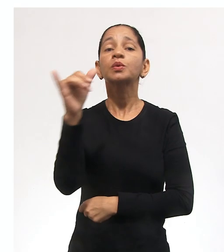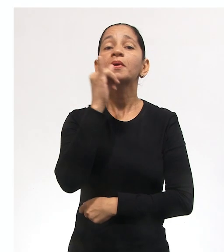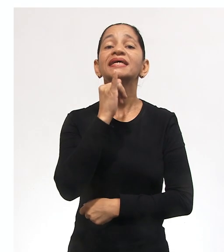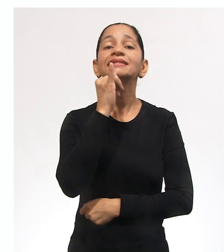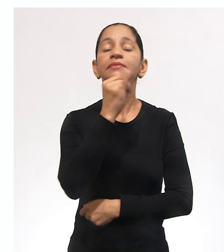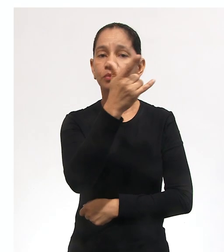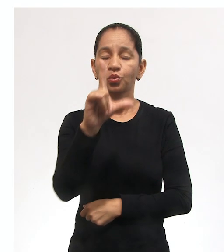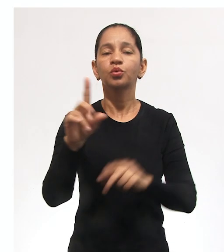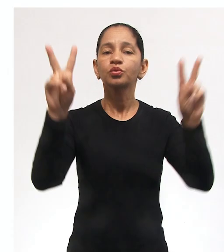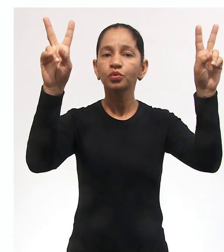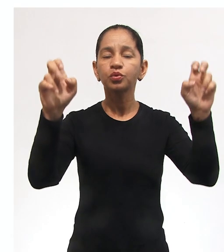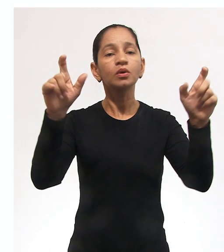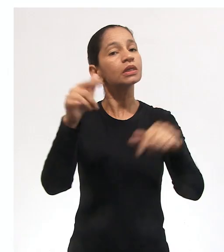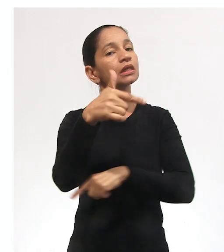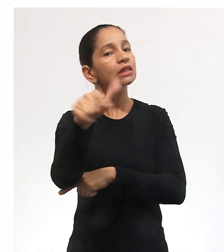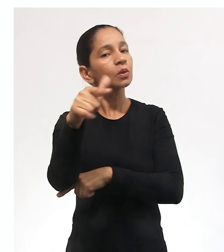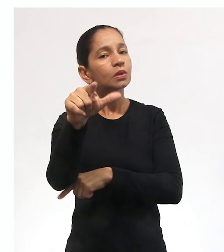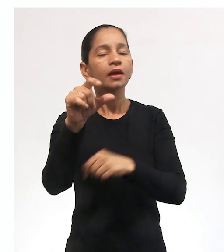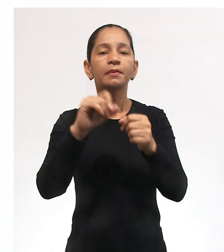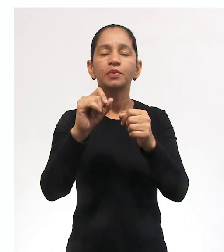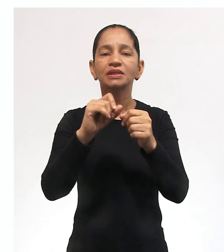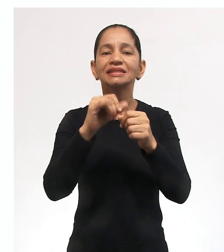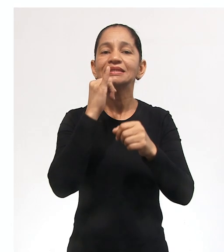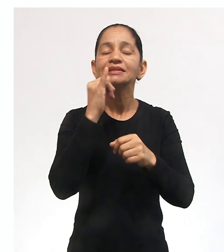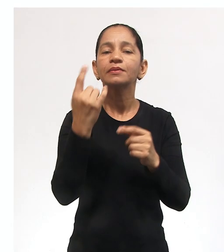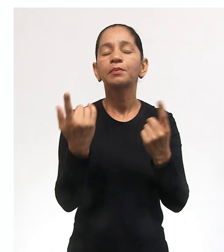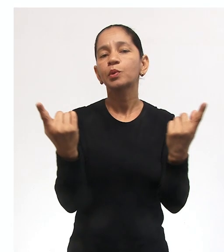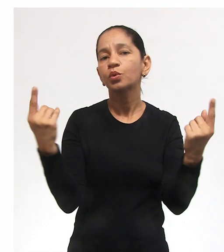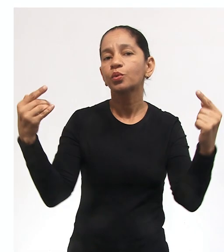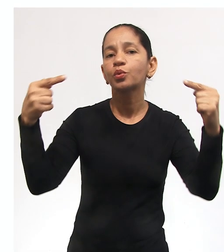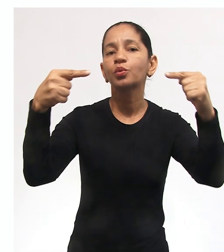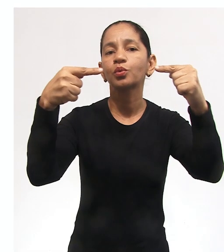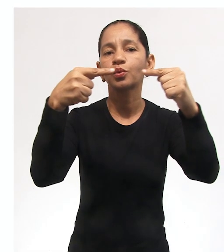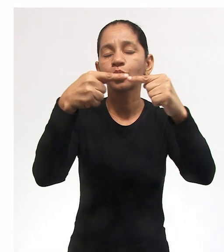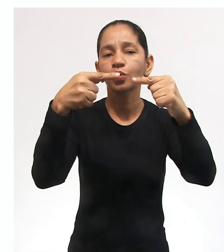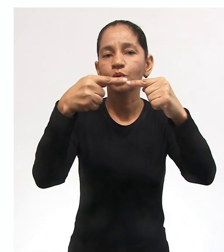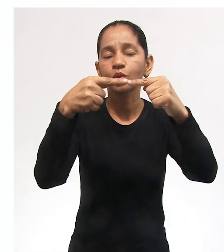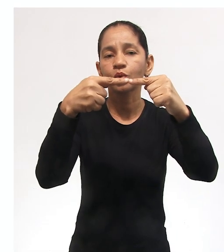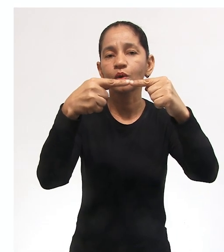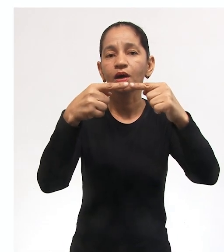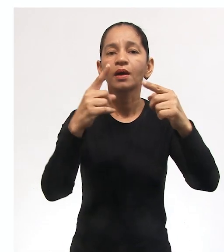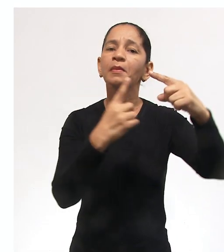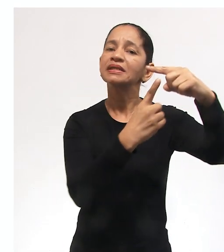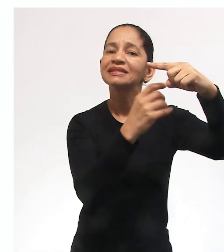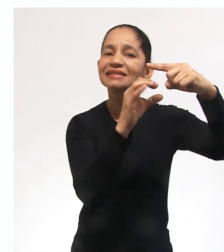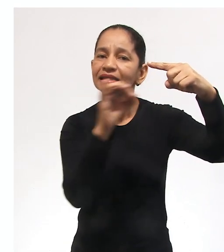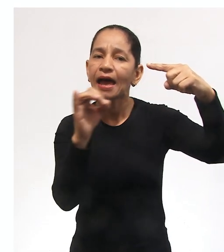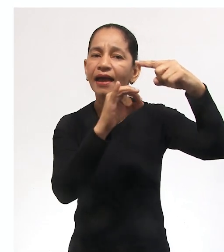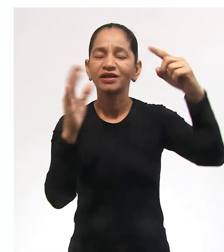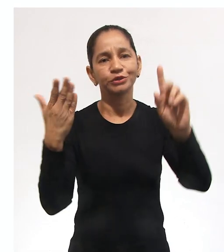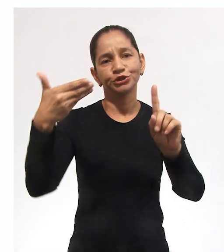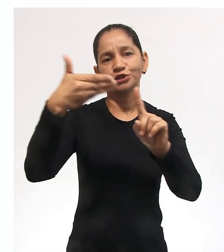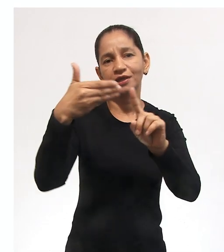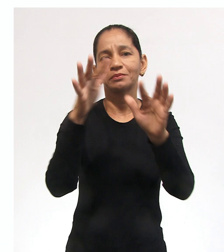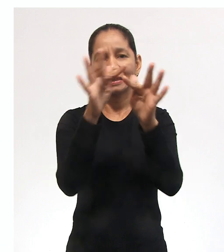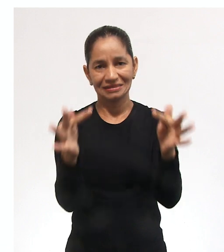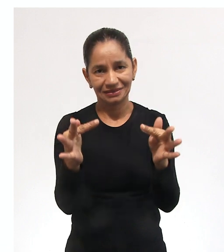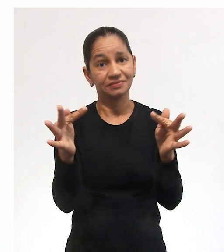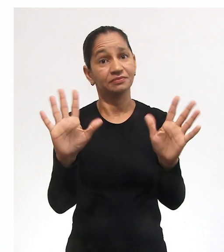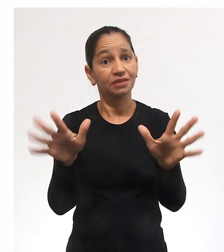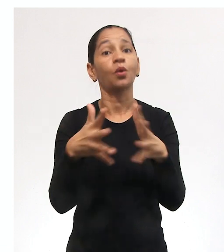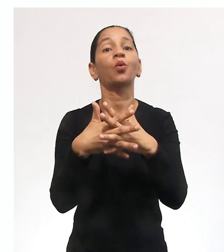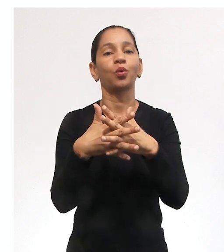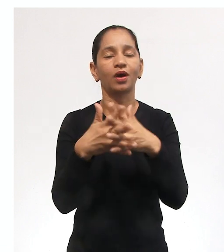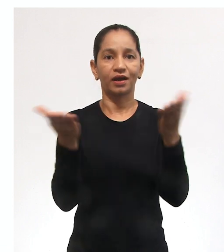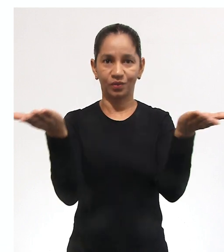uma fração que não seja com o denominador 100. A gente vai ter aqui uma fração que não